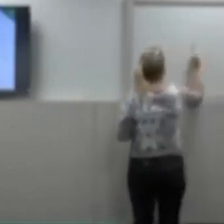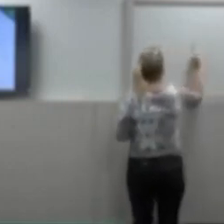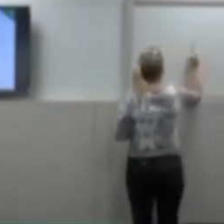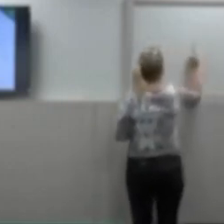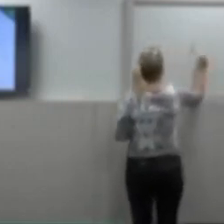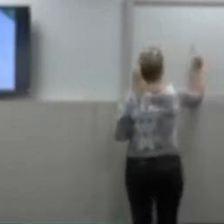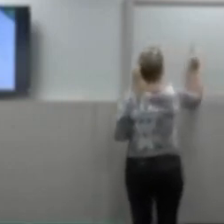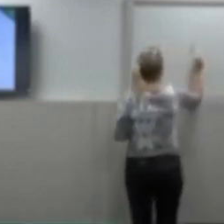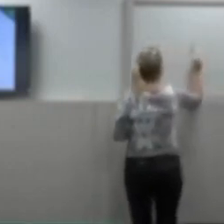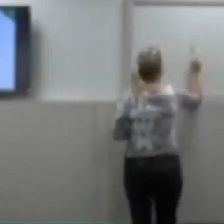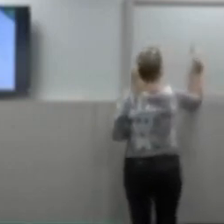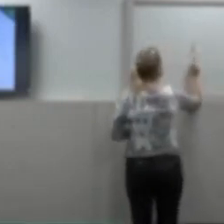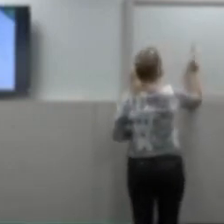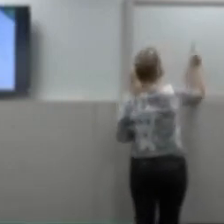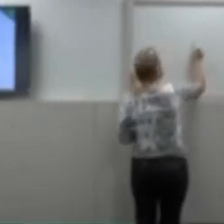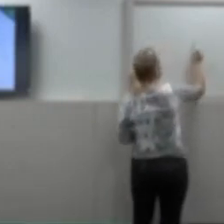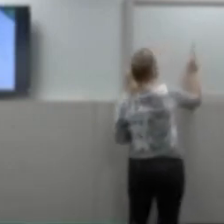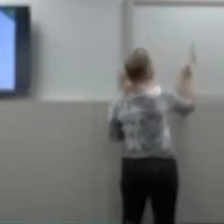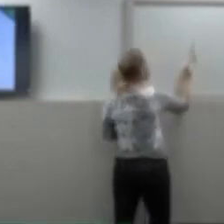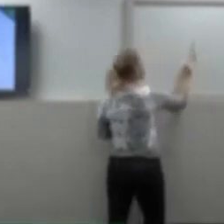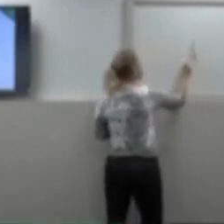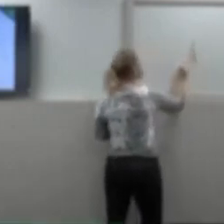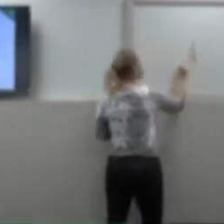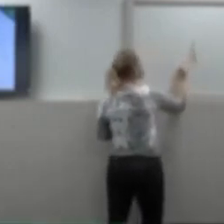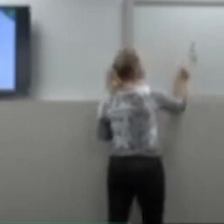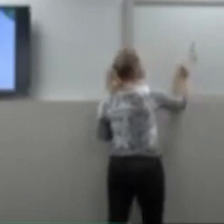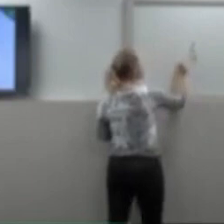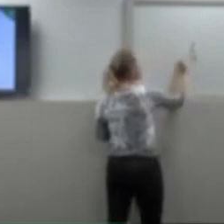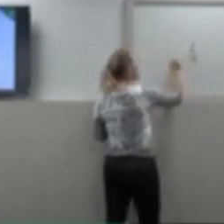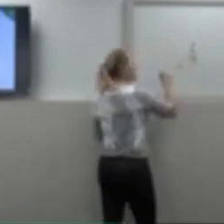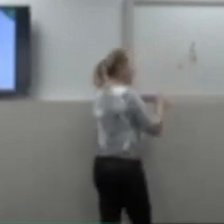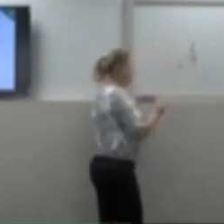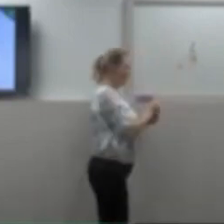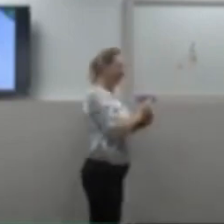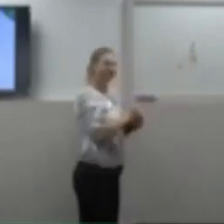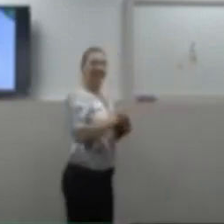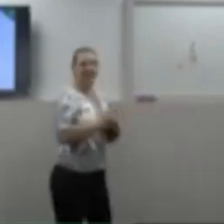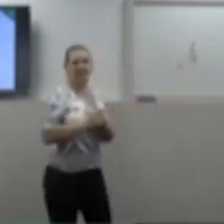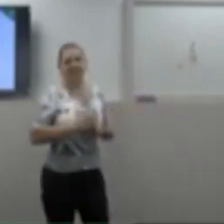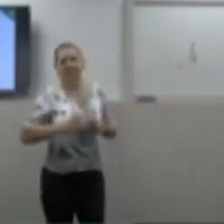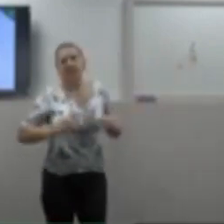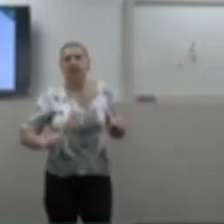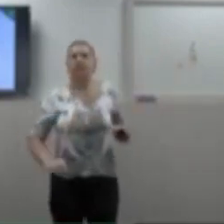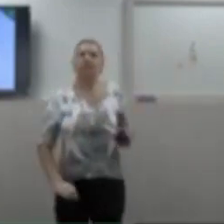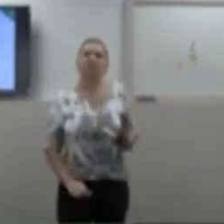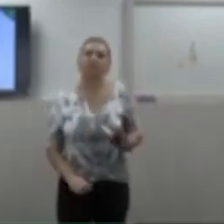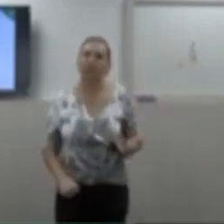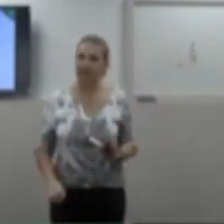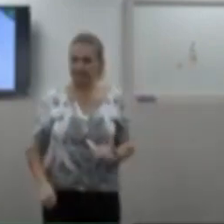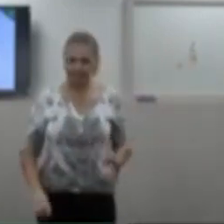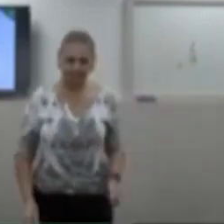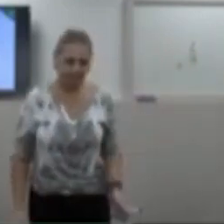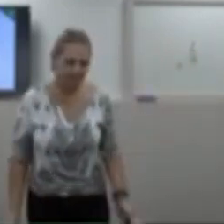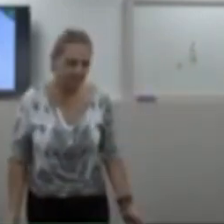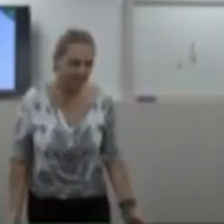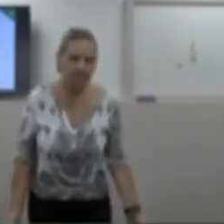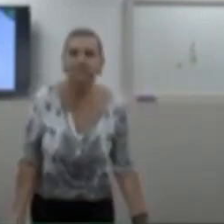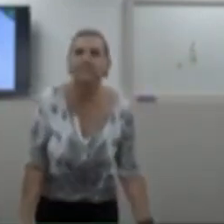Uma parte de 3, um terço de 30 é igual a 10.